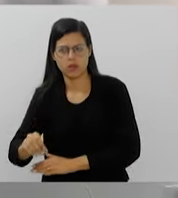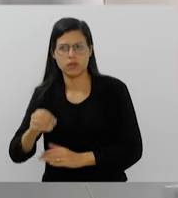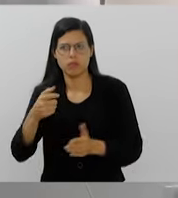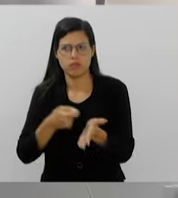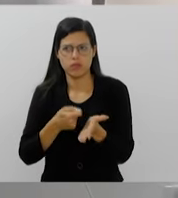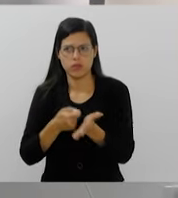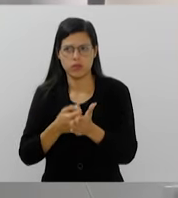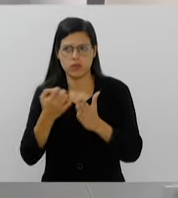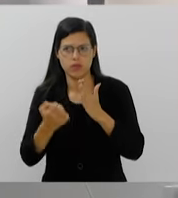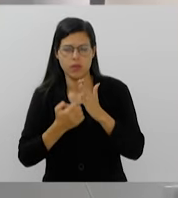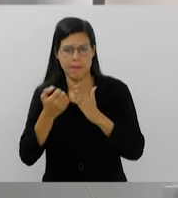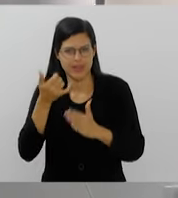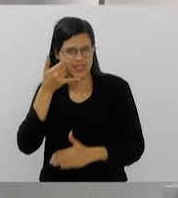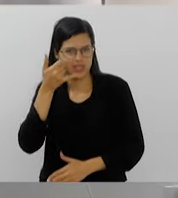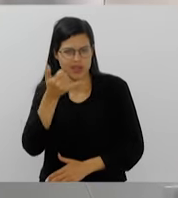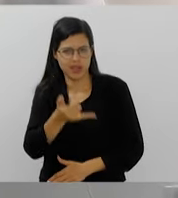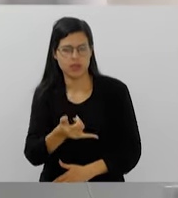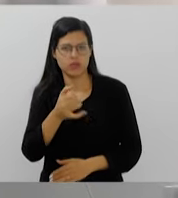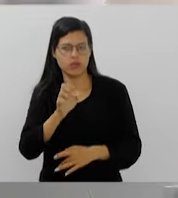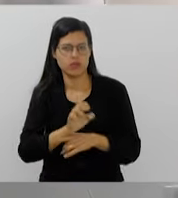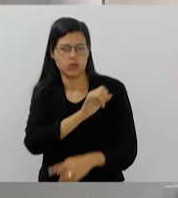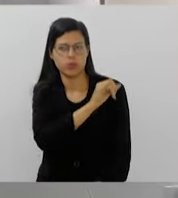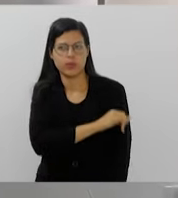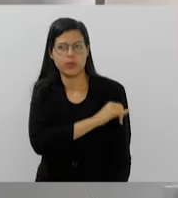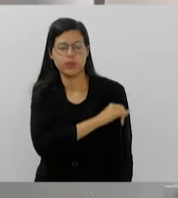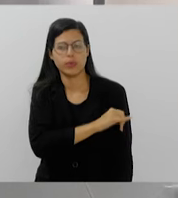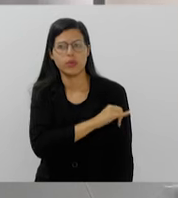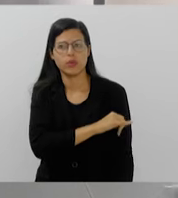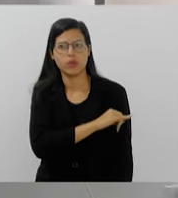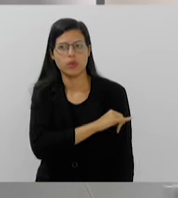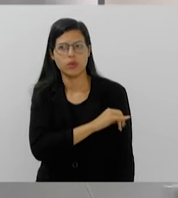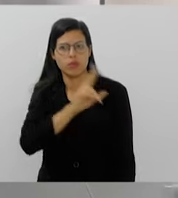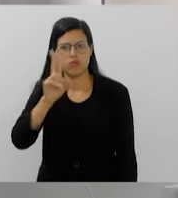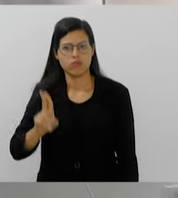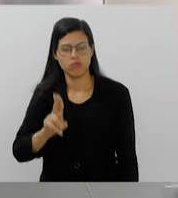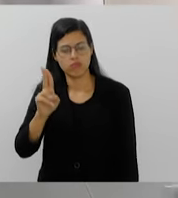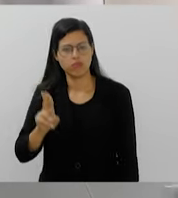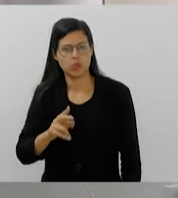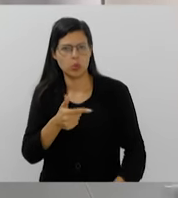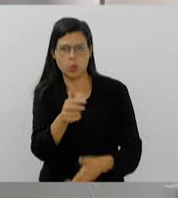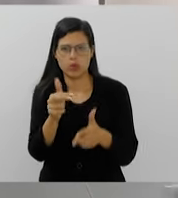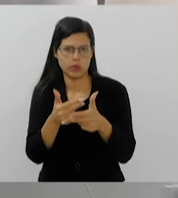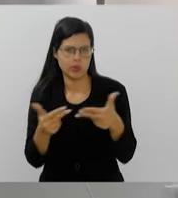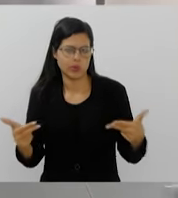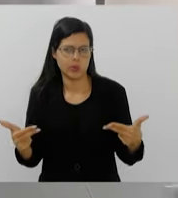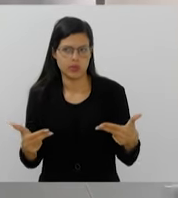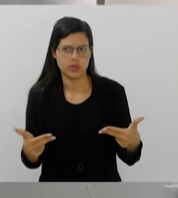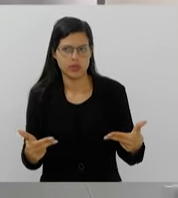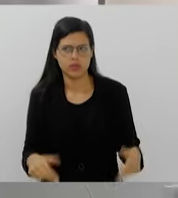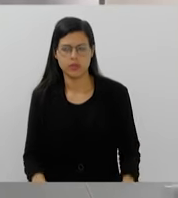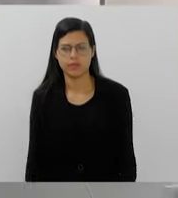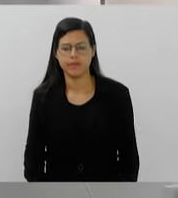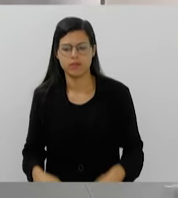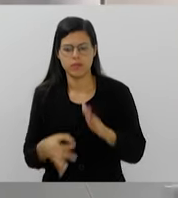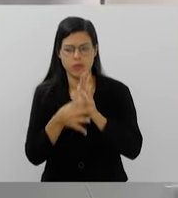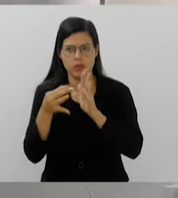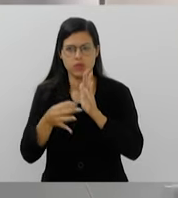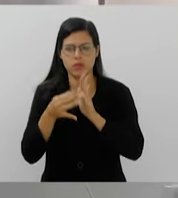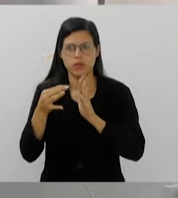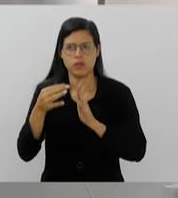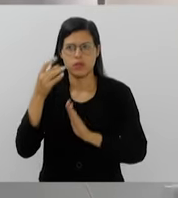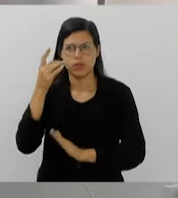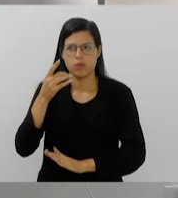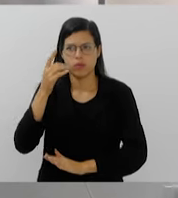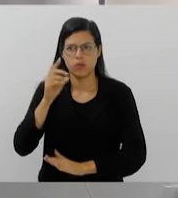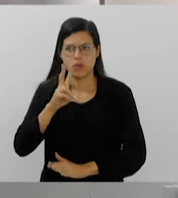empresas de call center no âmbito do Estado do Rio de Janeiro em relação aos seus usuários e da outras providências. O parecer do deputado Vinícius